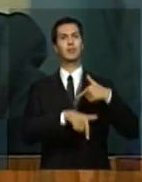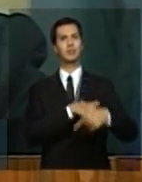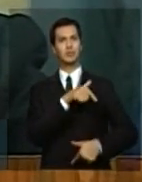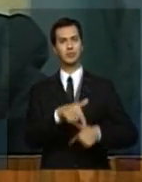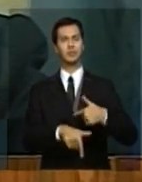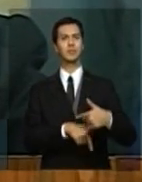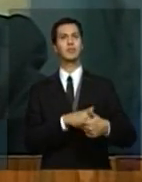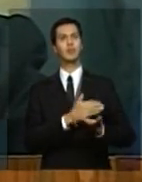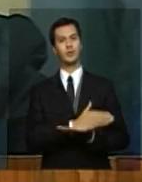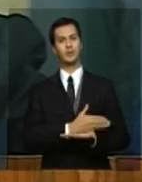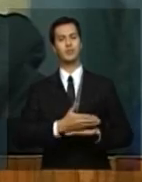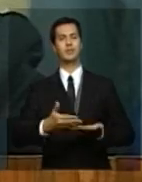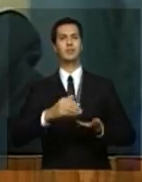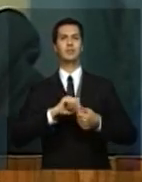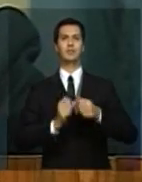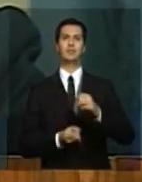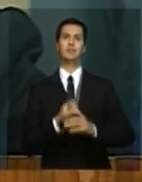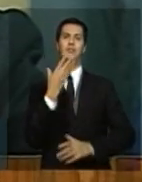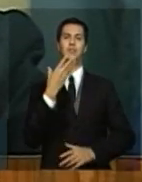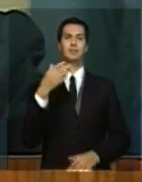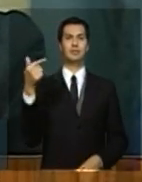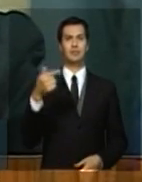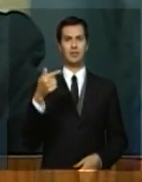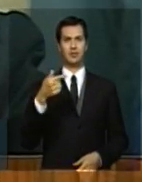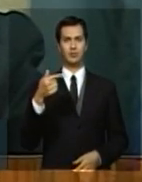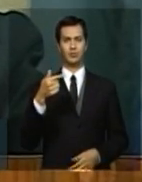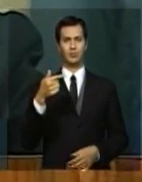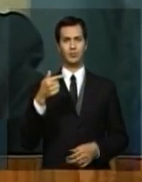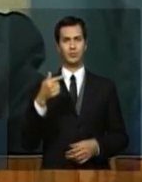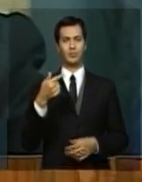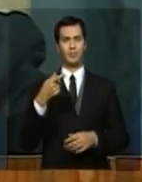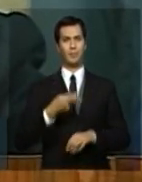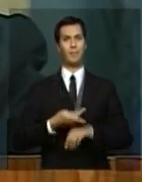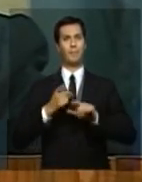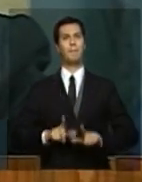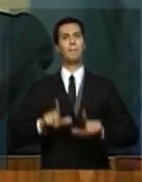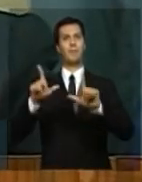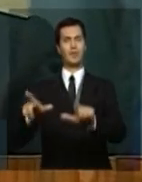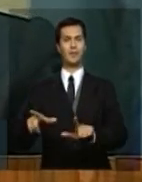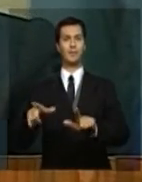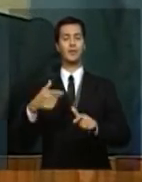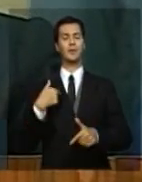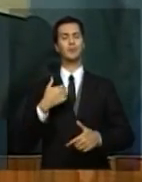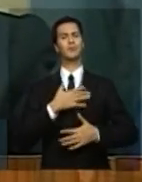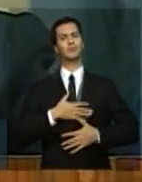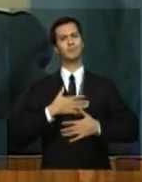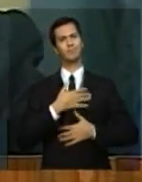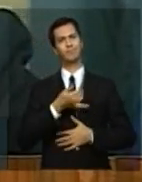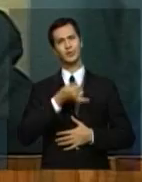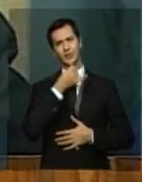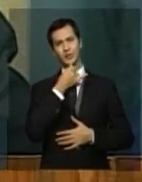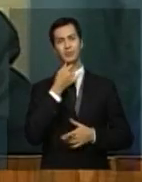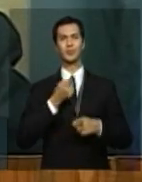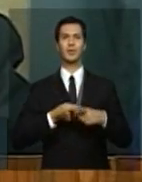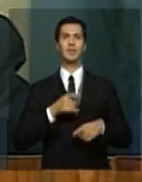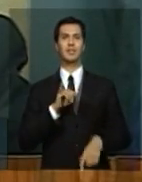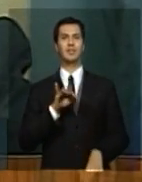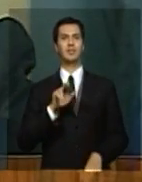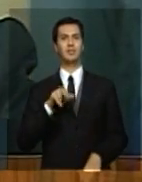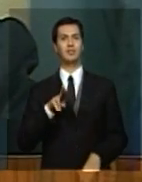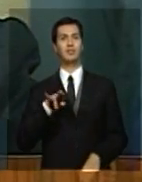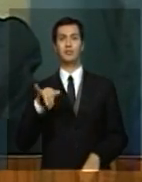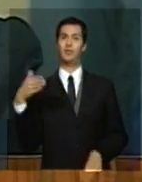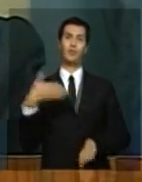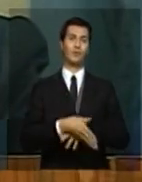Edição desse prêmio né eu fico pesarosa da irine não poder compartilhar essa